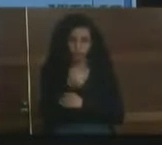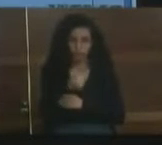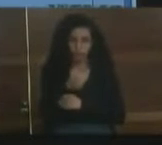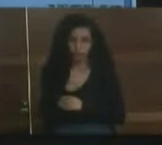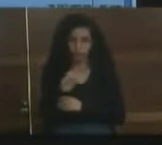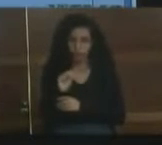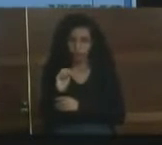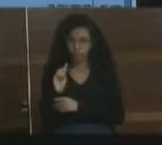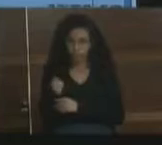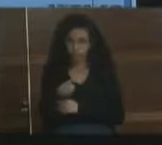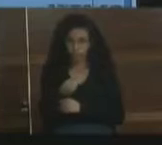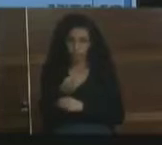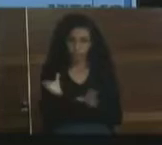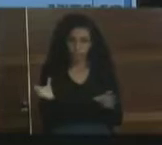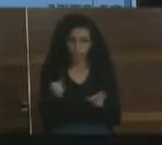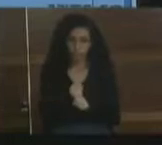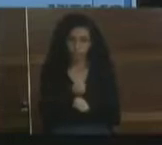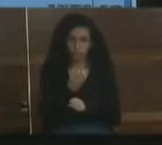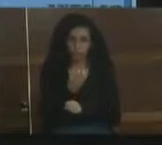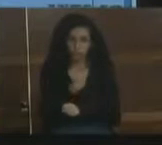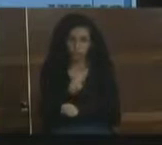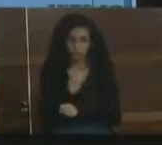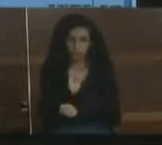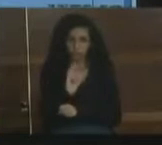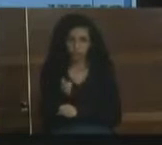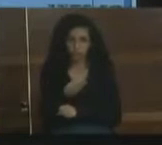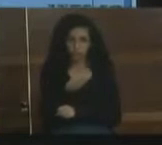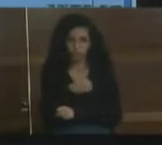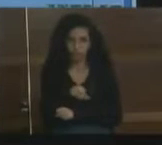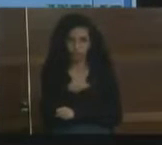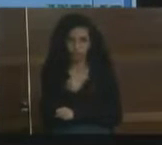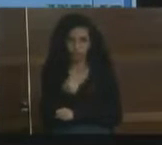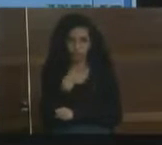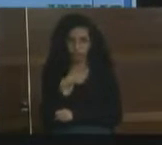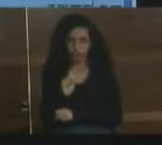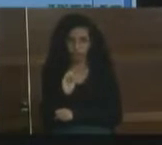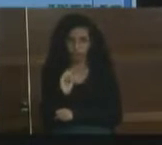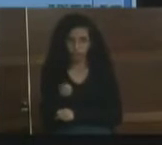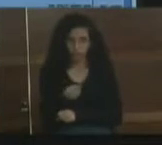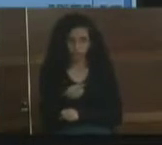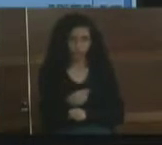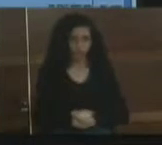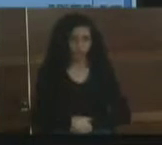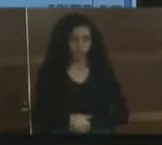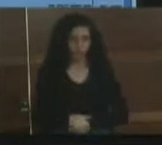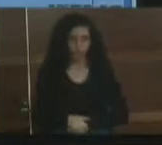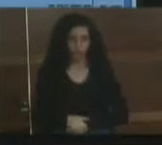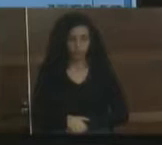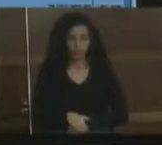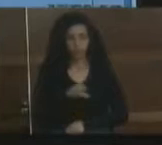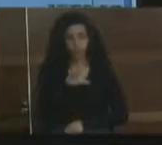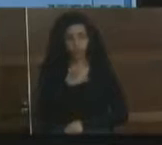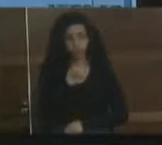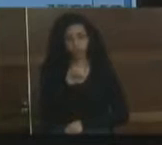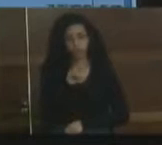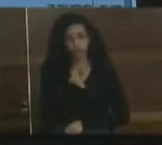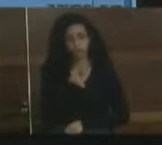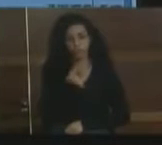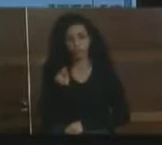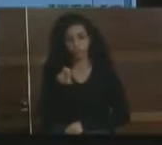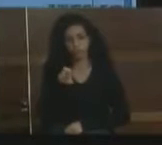158.000 total cinco milhões 993 mil as receitas correntes